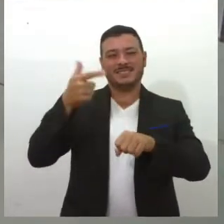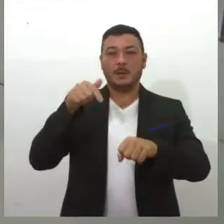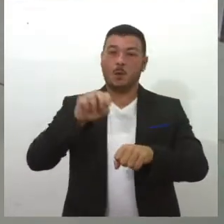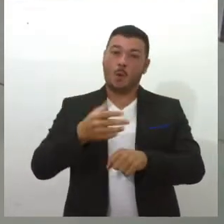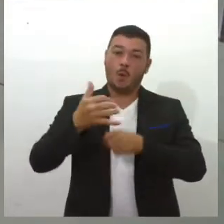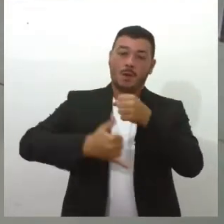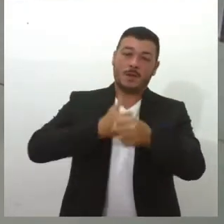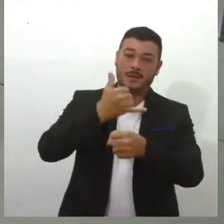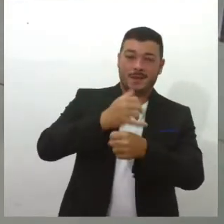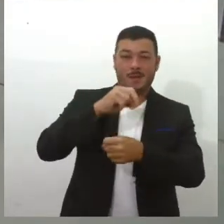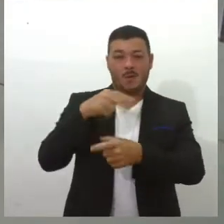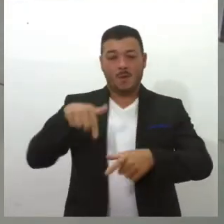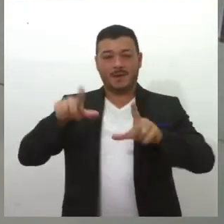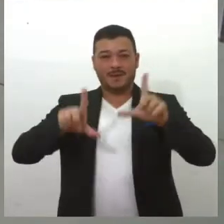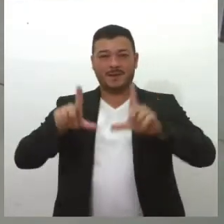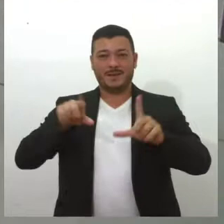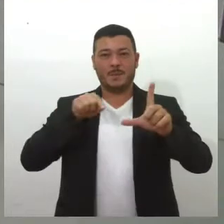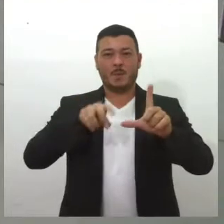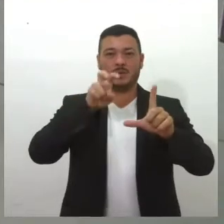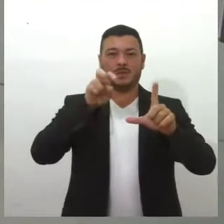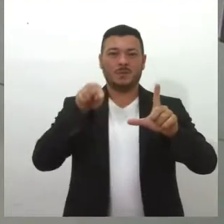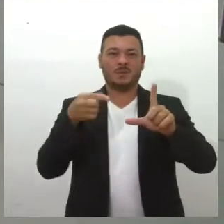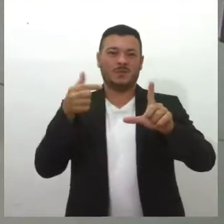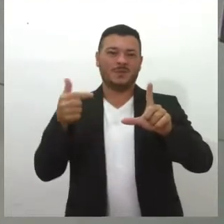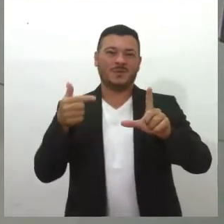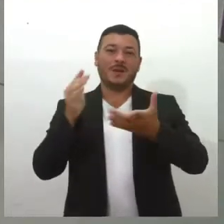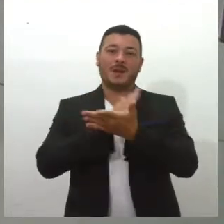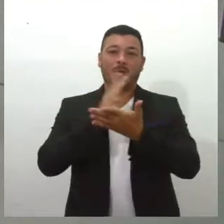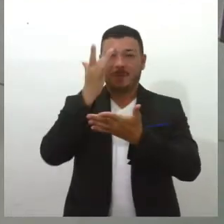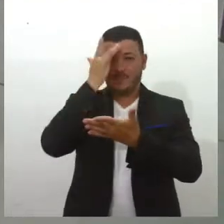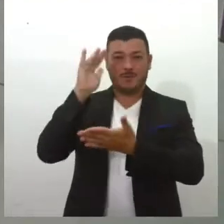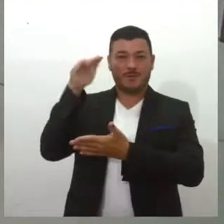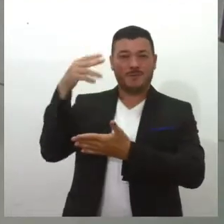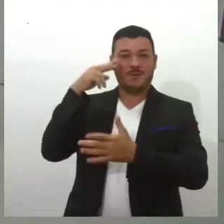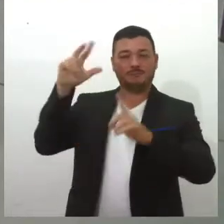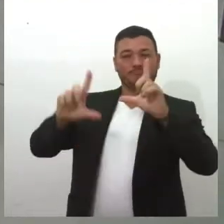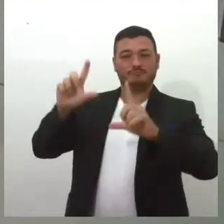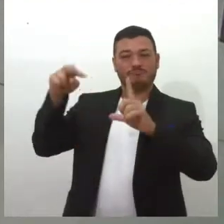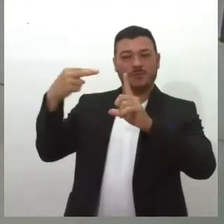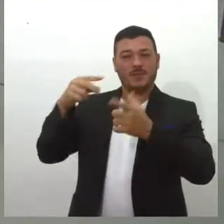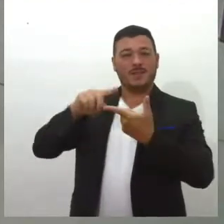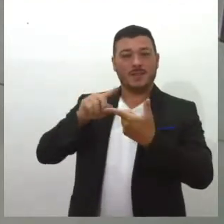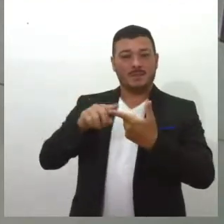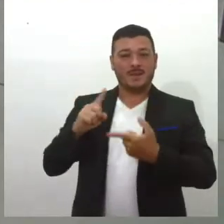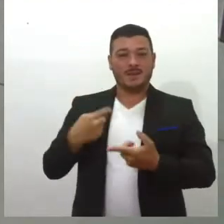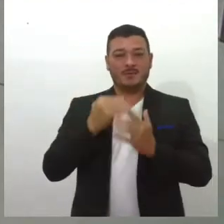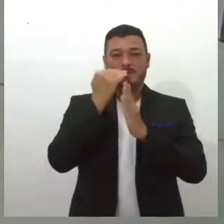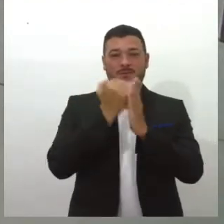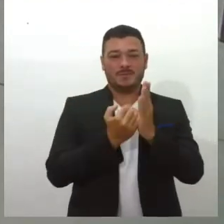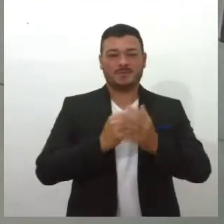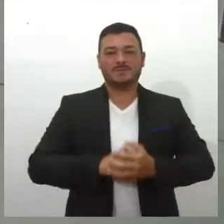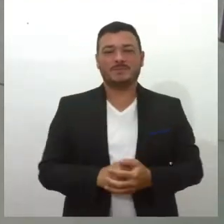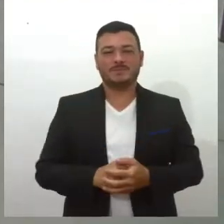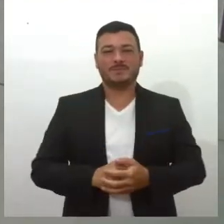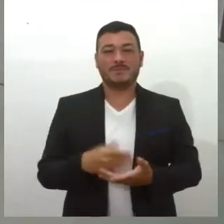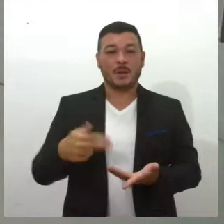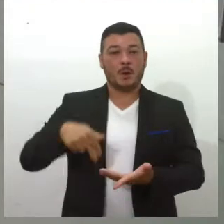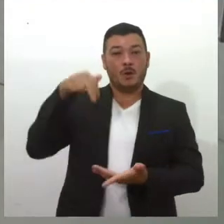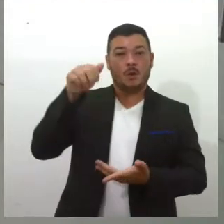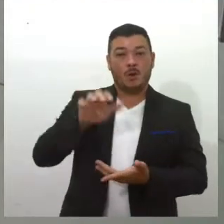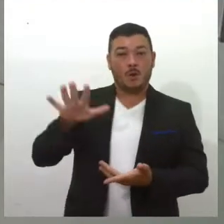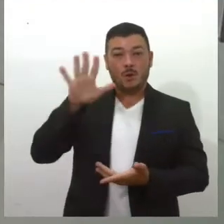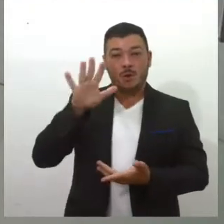TV Alese, no canal 5.2. Tem muitas pessoas de fora que acompanham também a nossa programação. Então, os nordestinos que